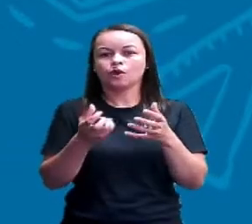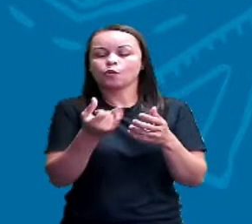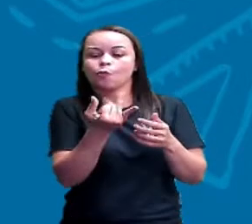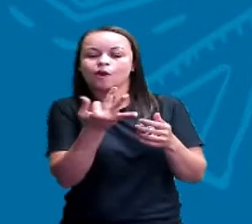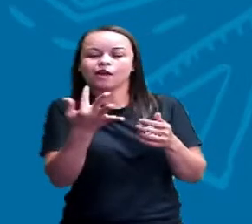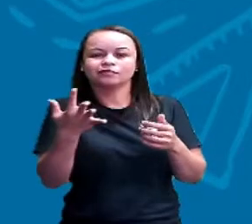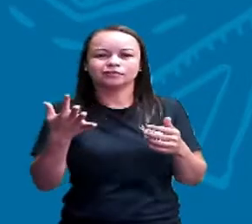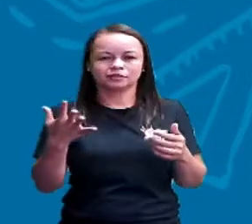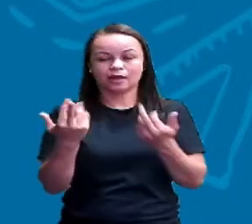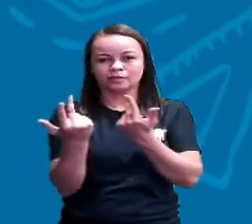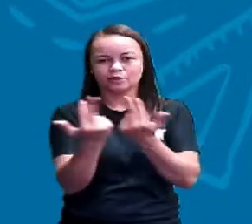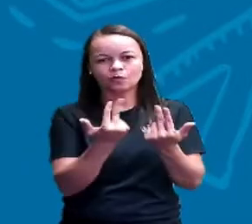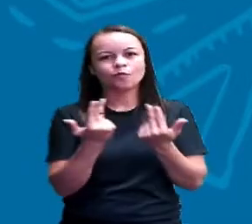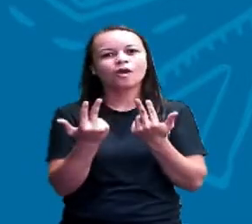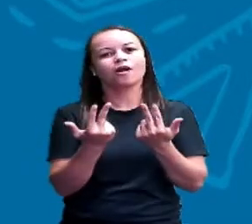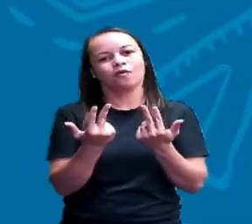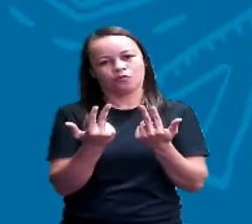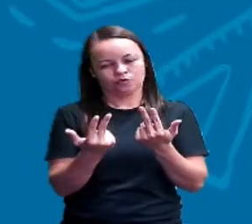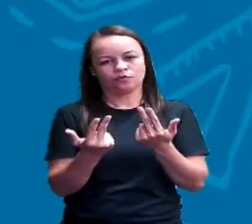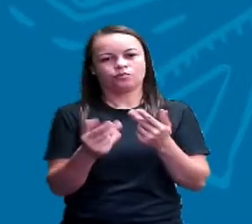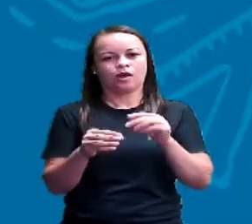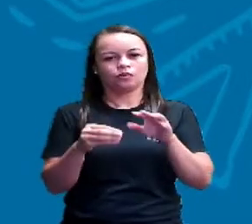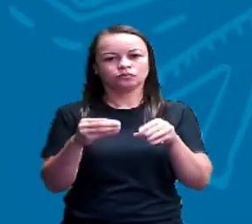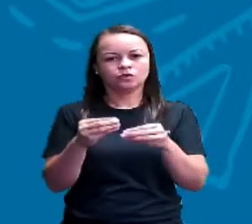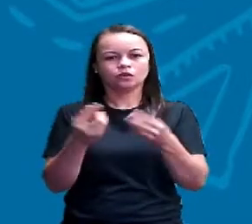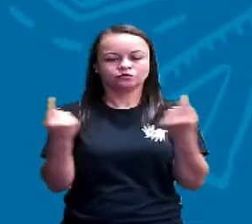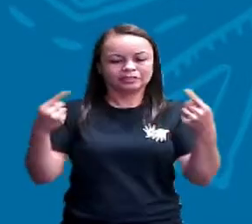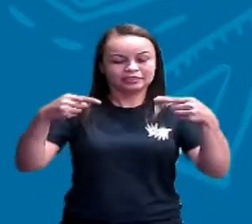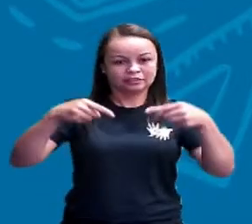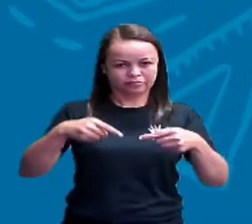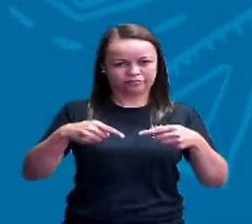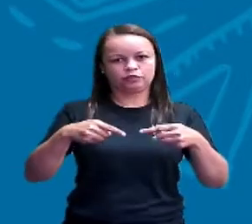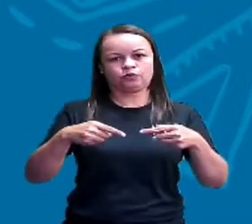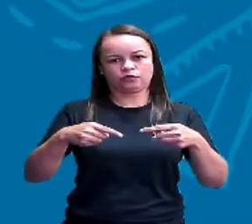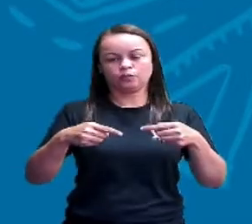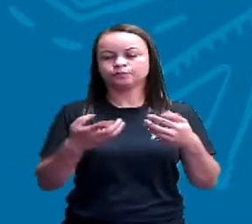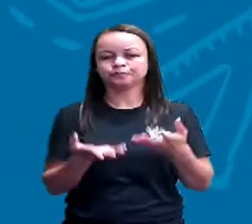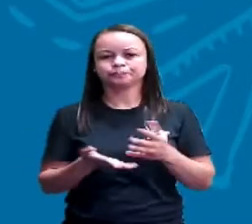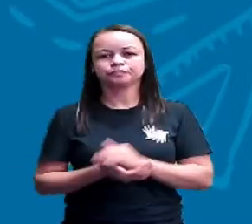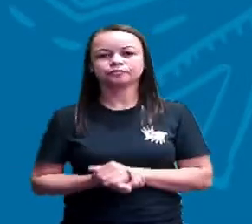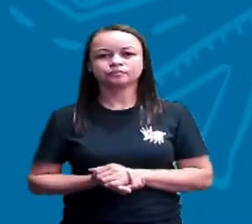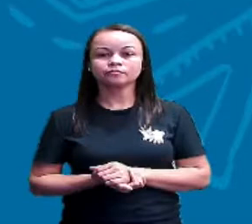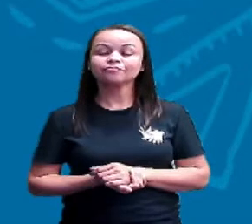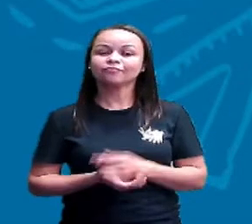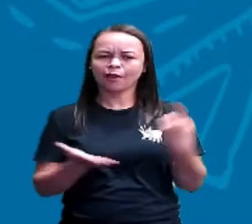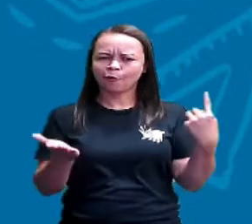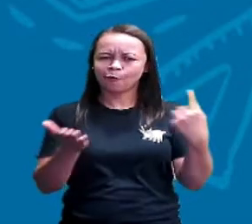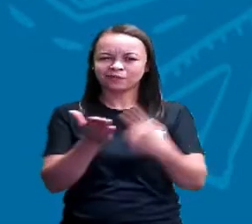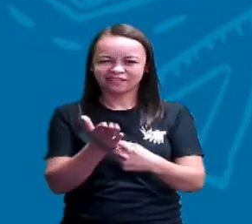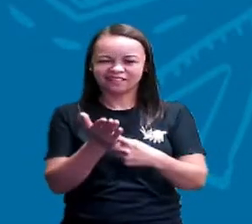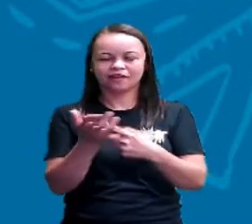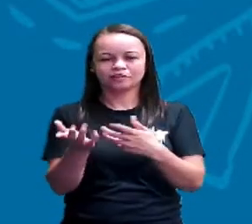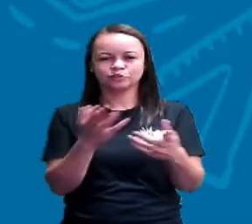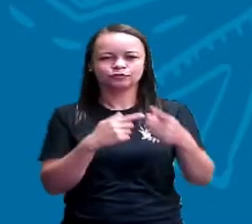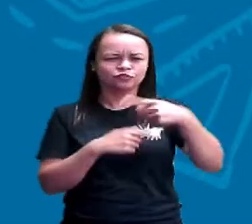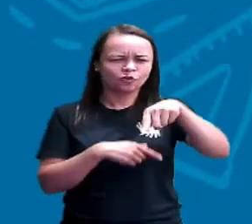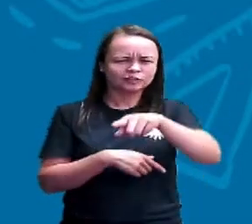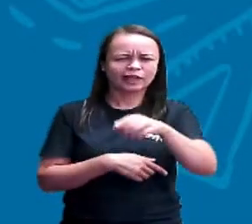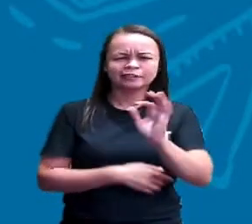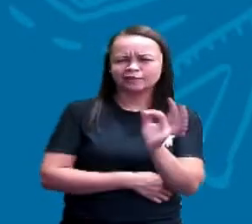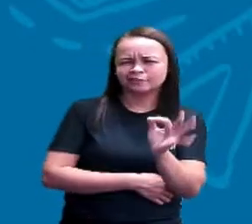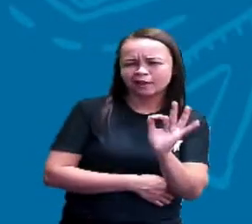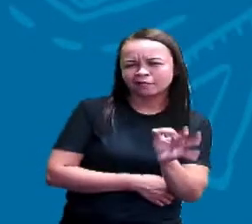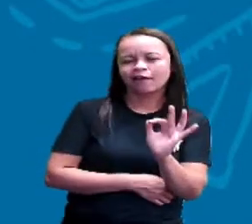mesma quantidade, igual o nosso desafio pediu. Combinado? E aí, acertaram o